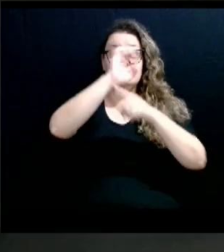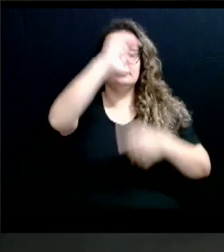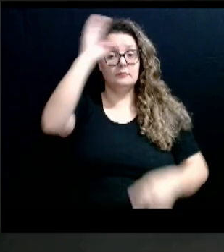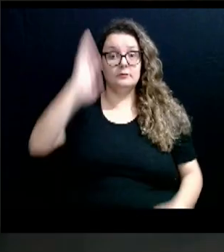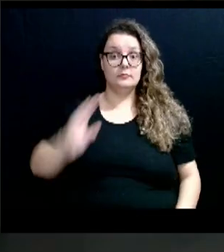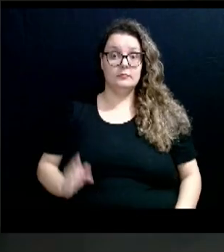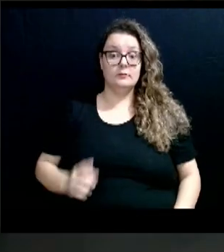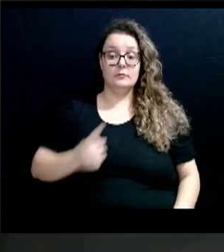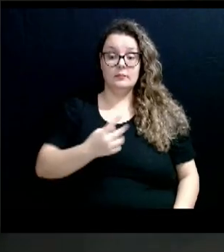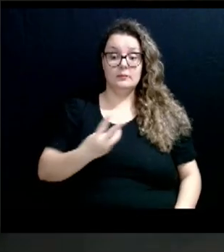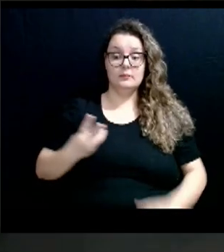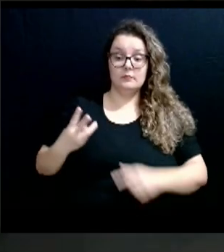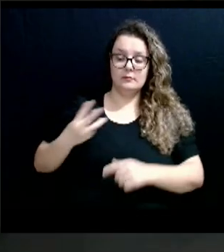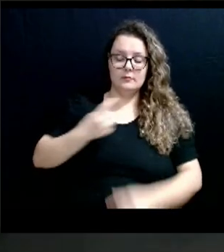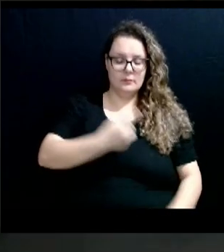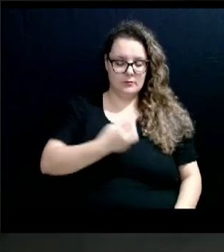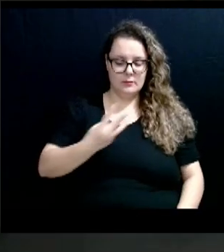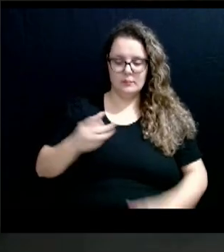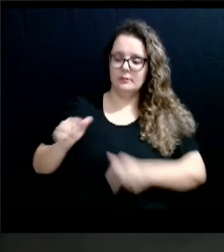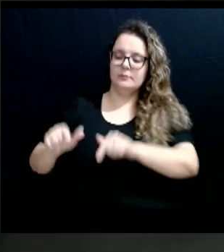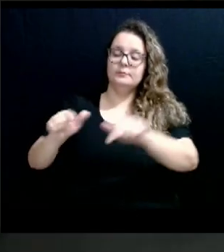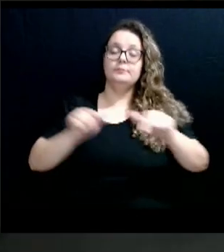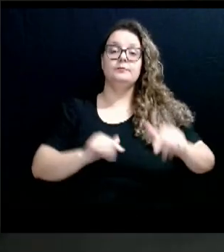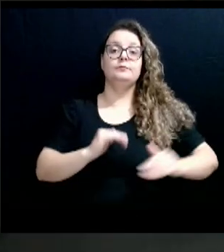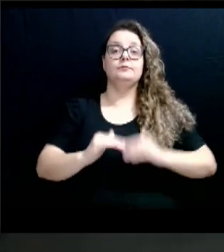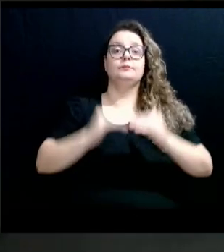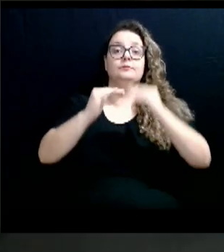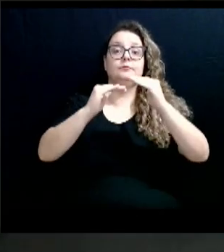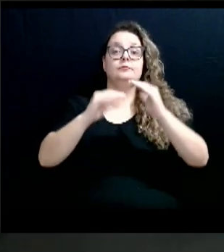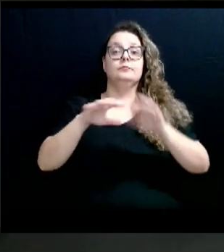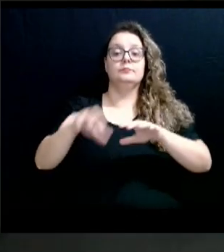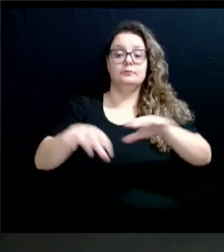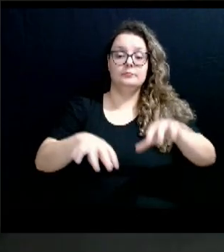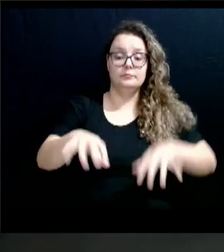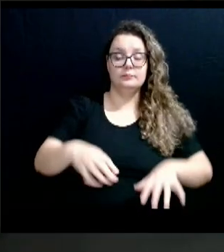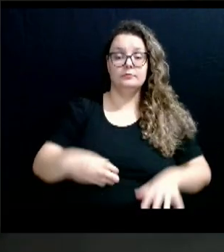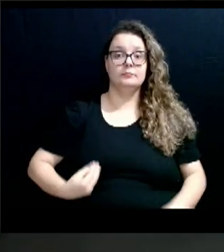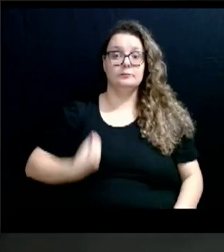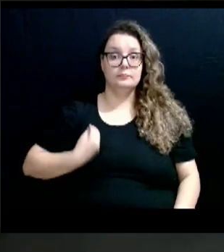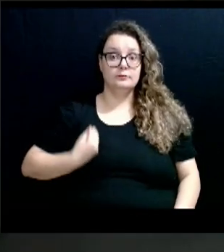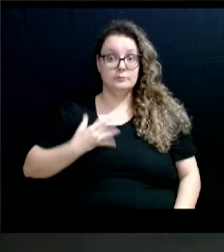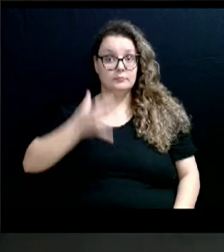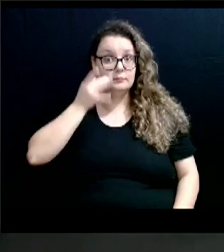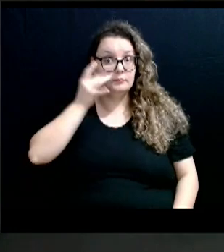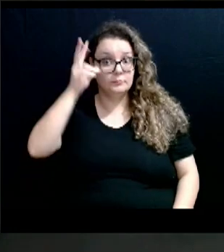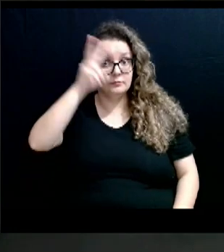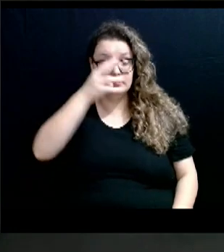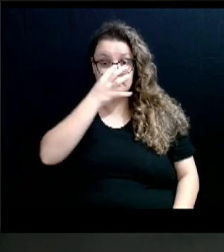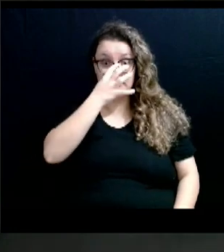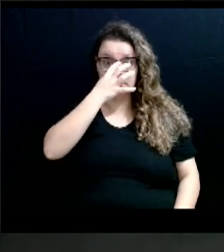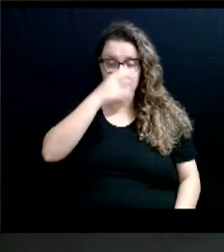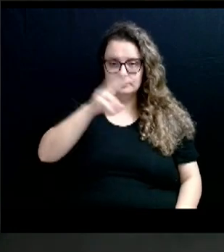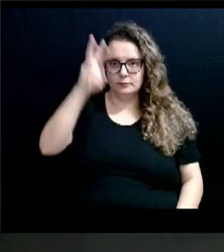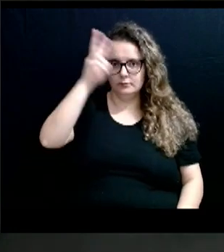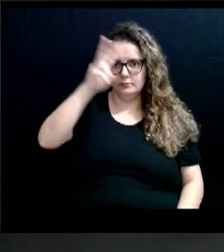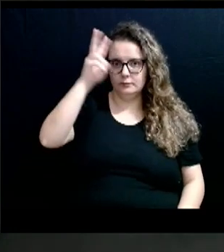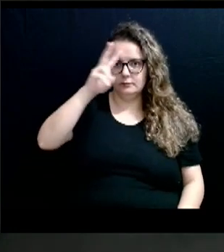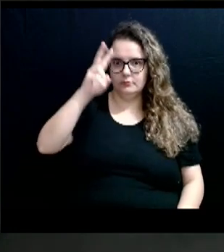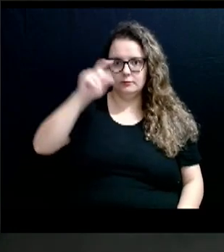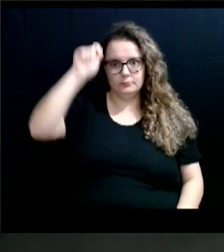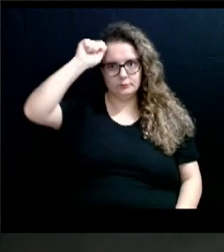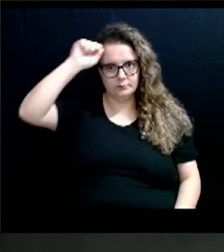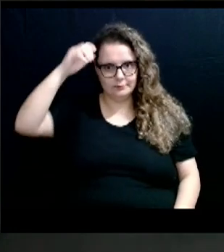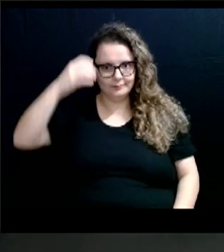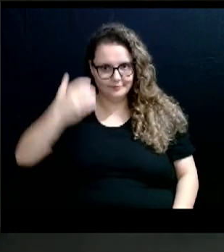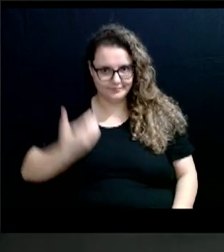e desenvolveu o projeto Mapa Presente Histórico para resgatar a memória afro-brasileira.